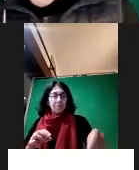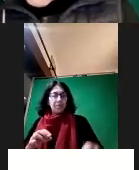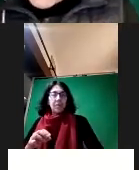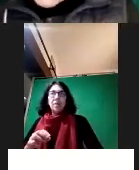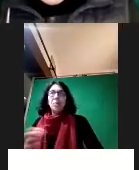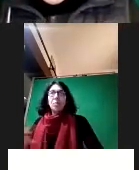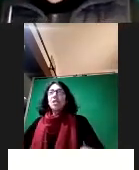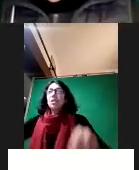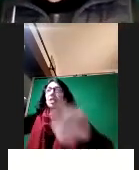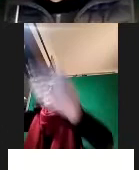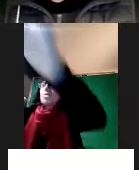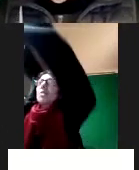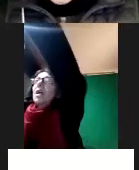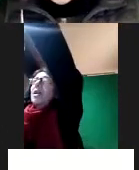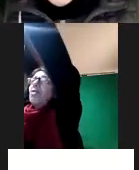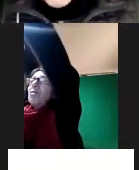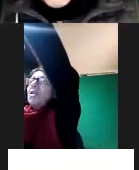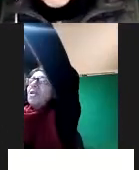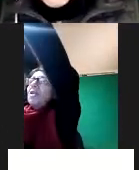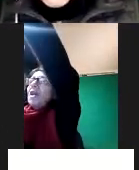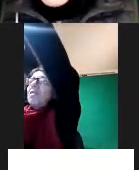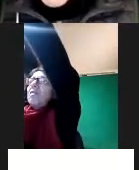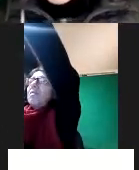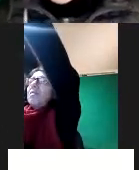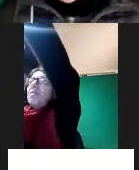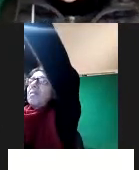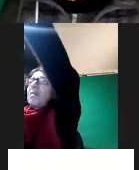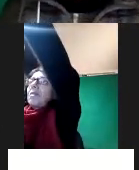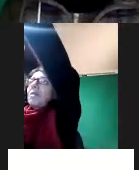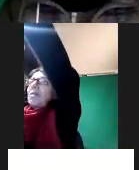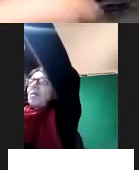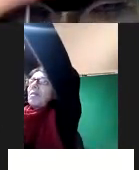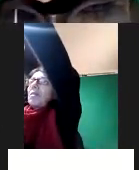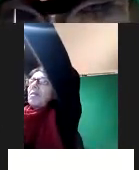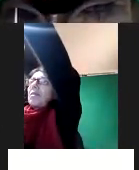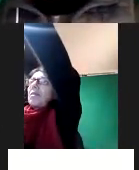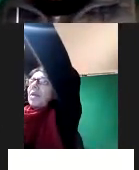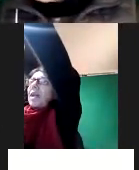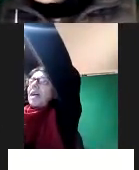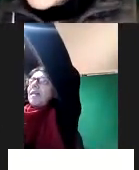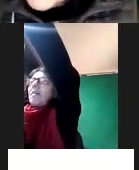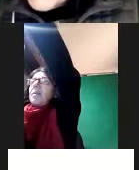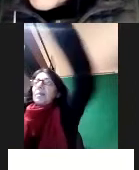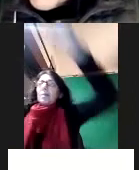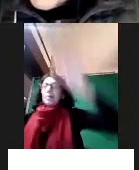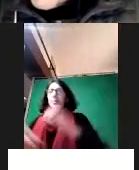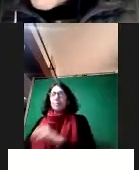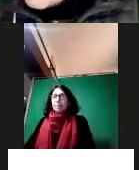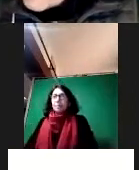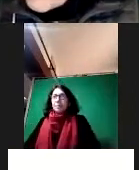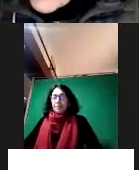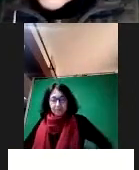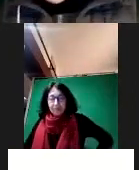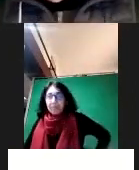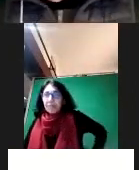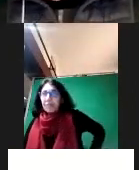lado esquerdo, os capuchos da Caparica e do lado direito estão a ver os capuchos